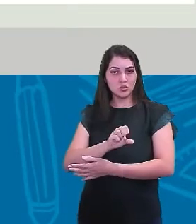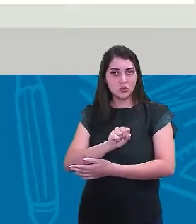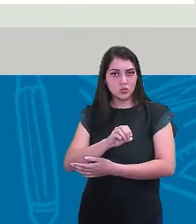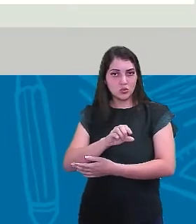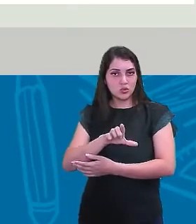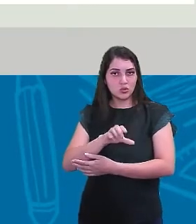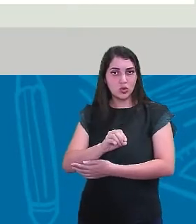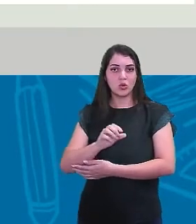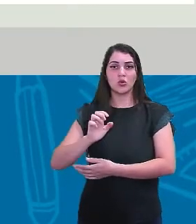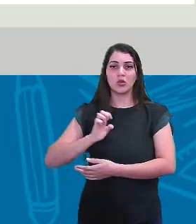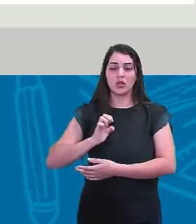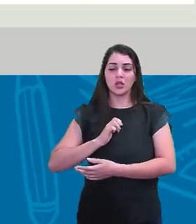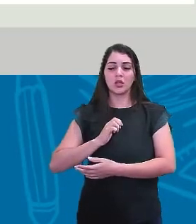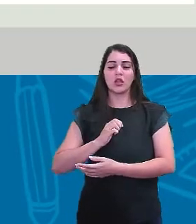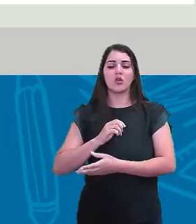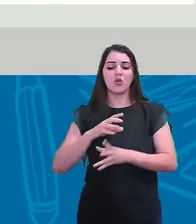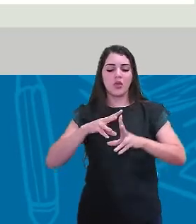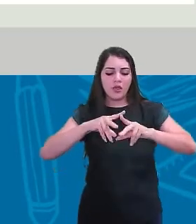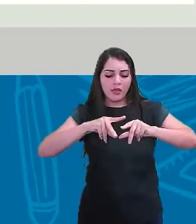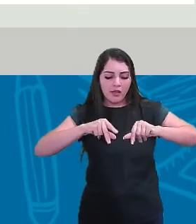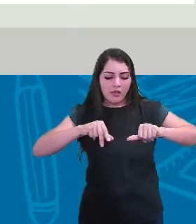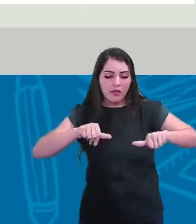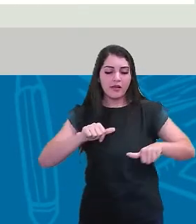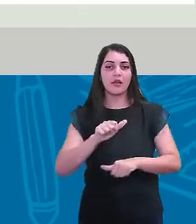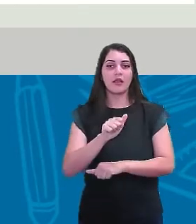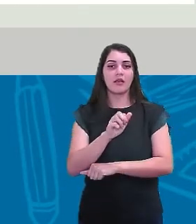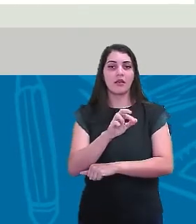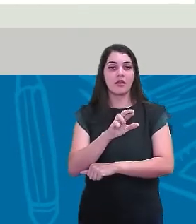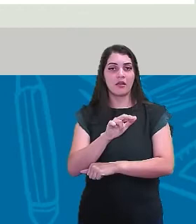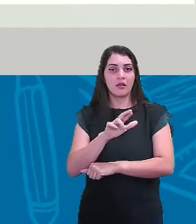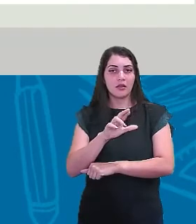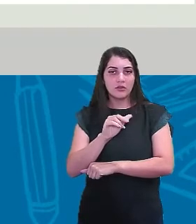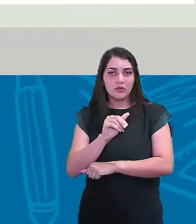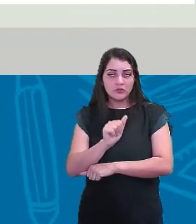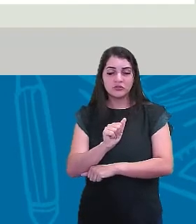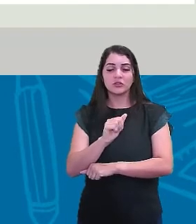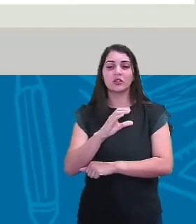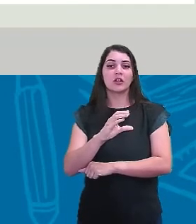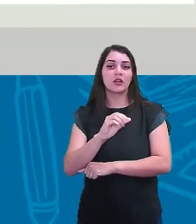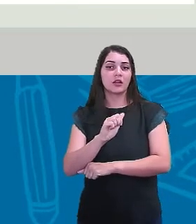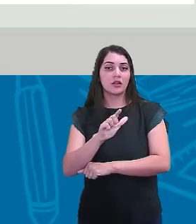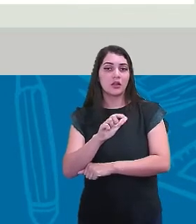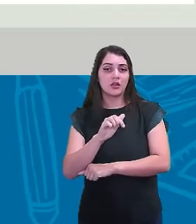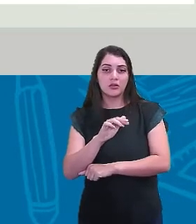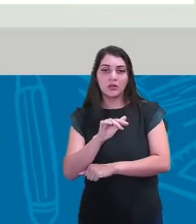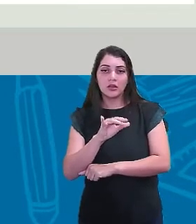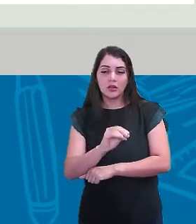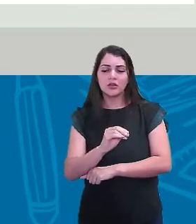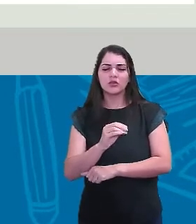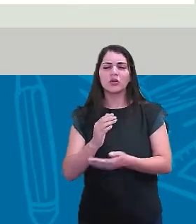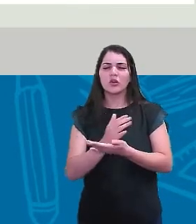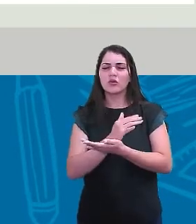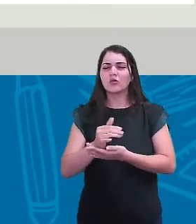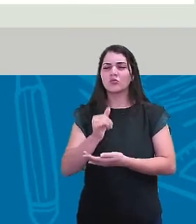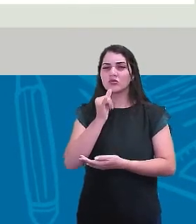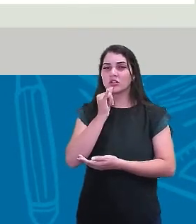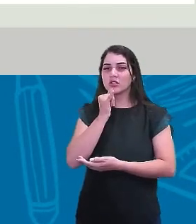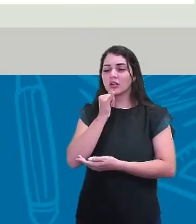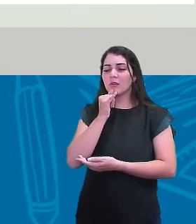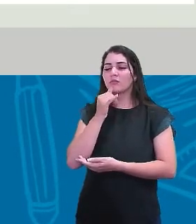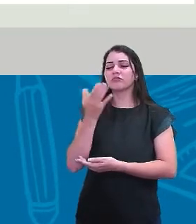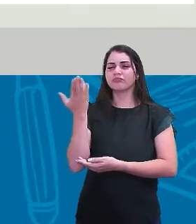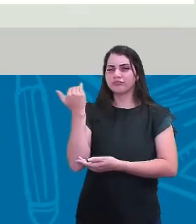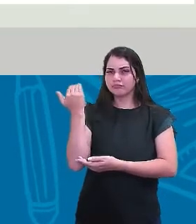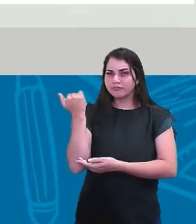areia, argila e calcário, como a gente viu no slide anterior, né, alguns exemplos, são pobres em